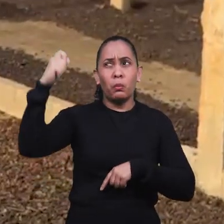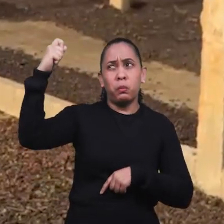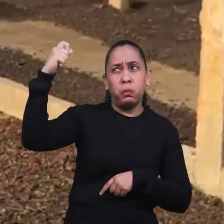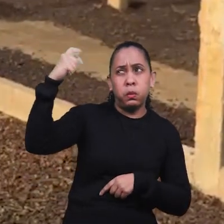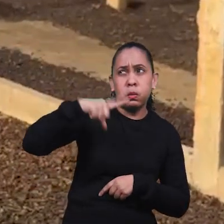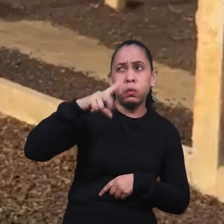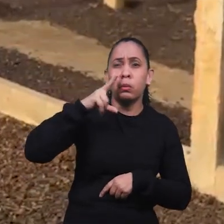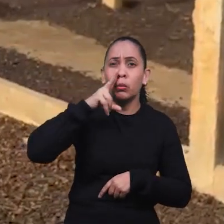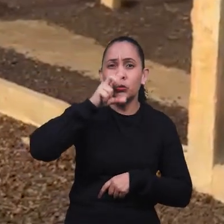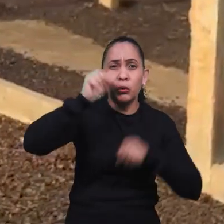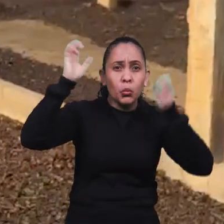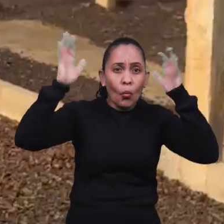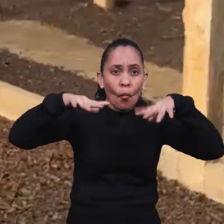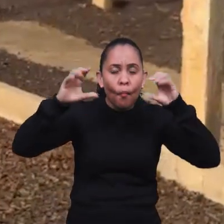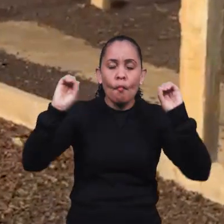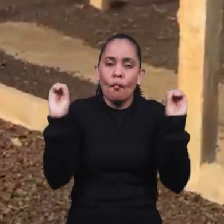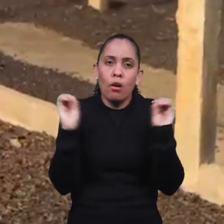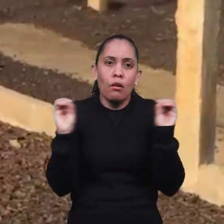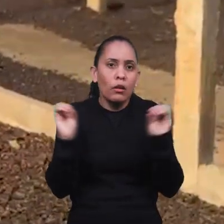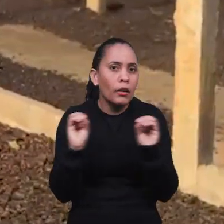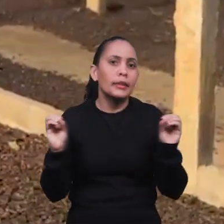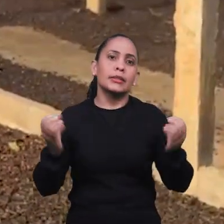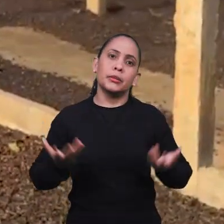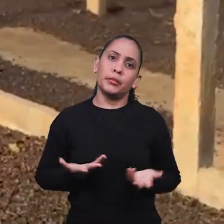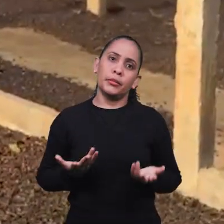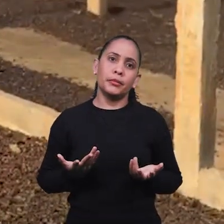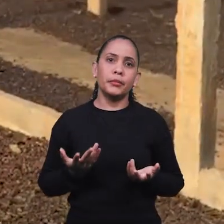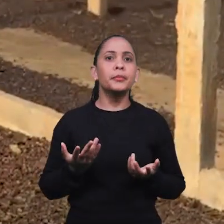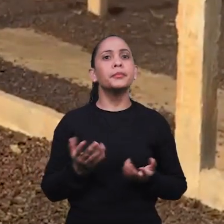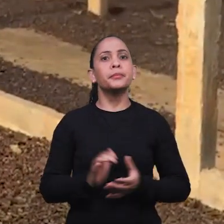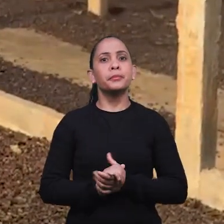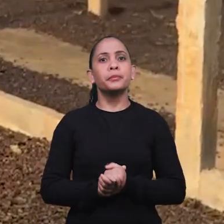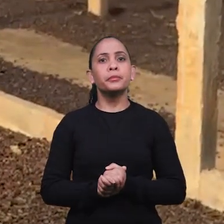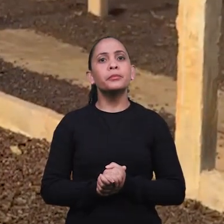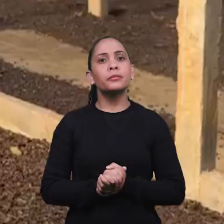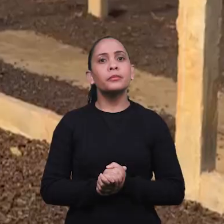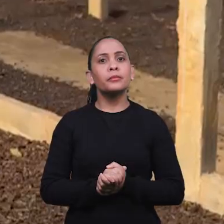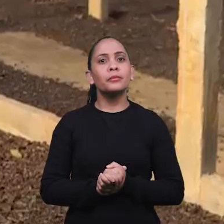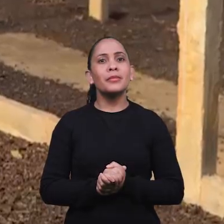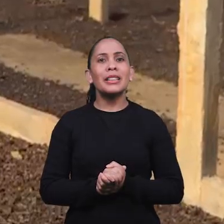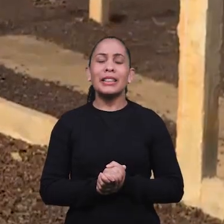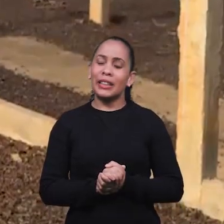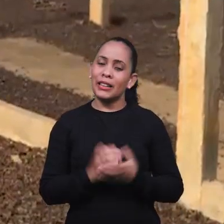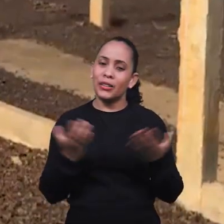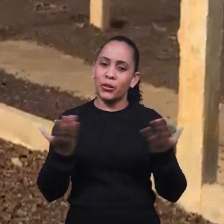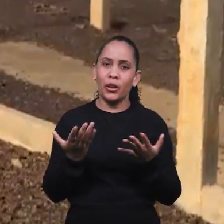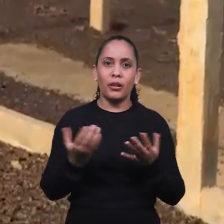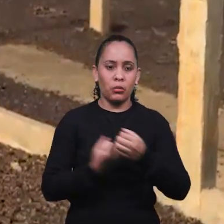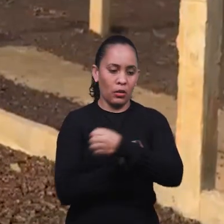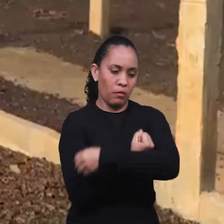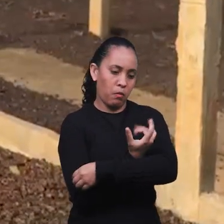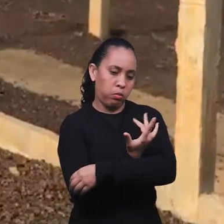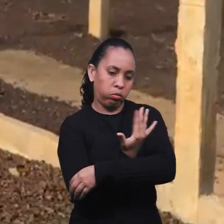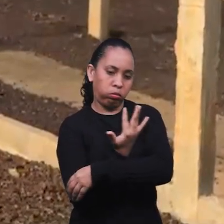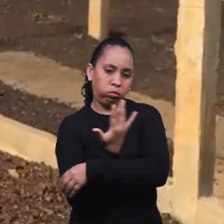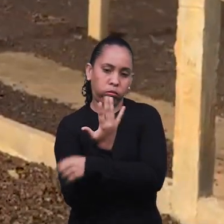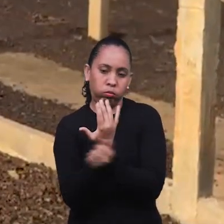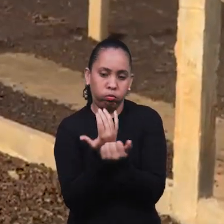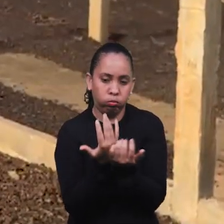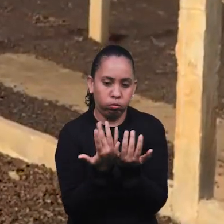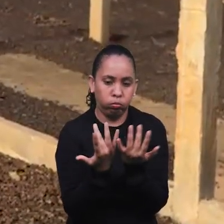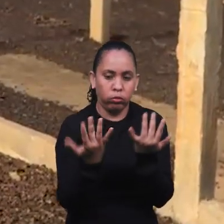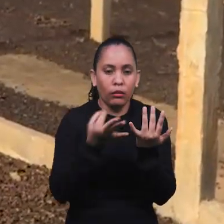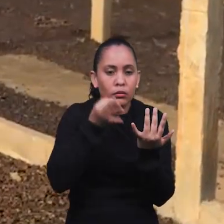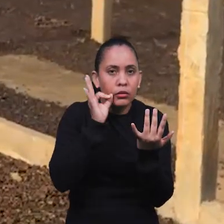muita seca e aí não rendeu bastante também. Que deu um fruto pequeno, um caroço